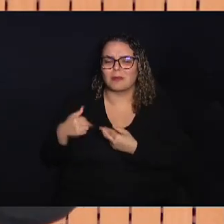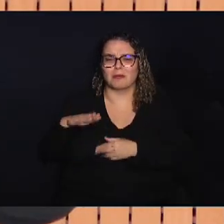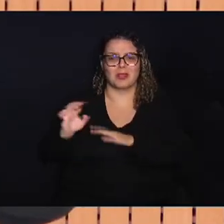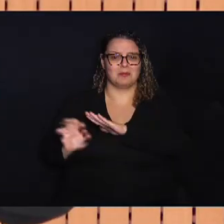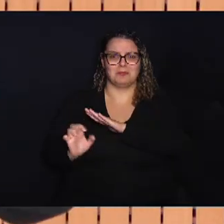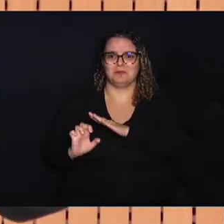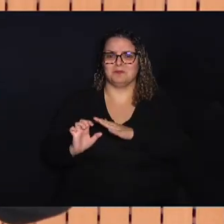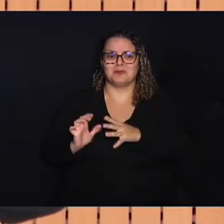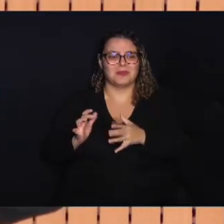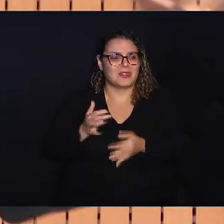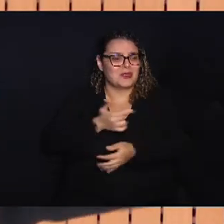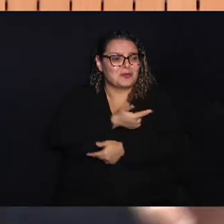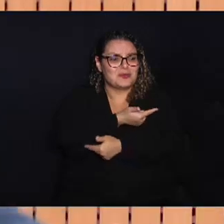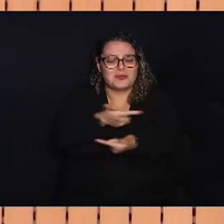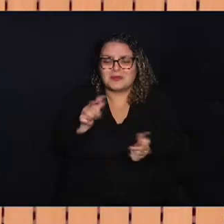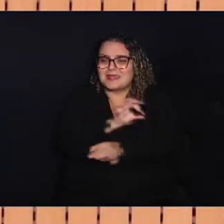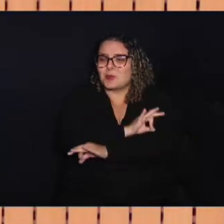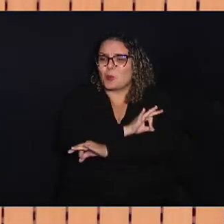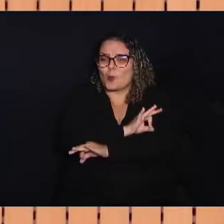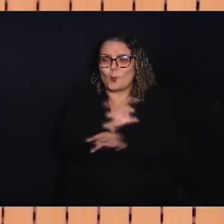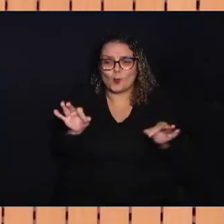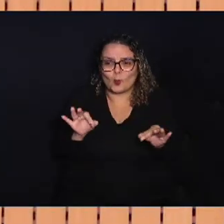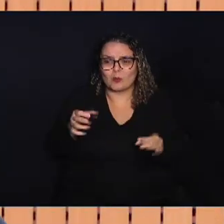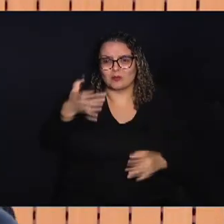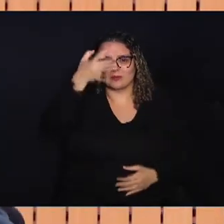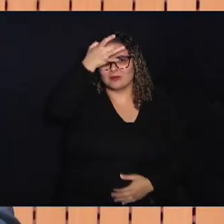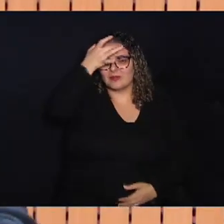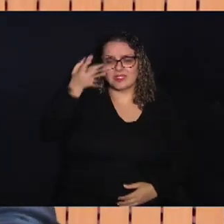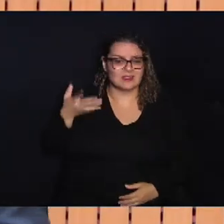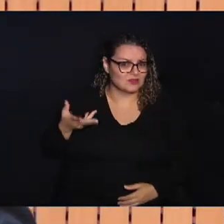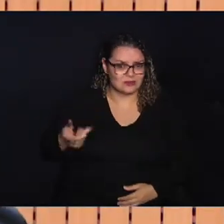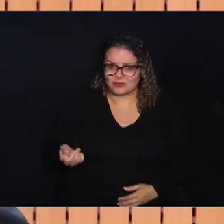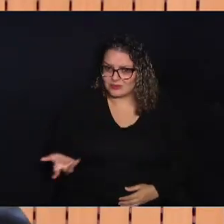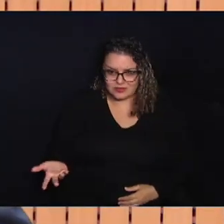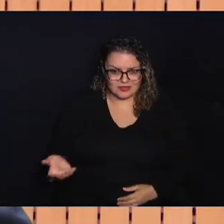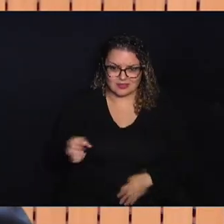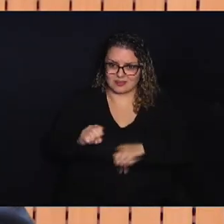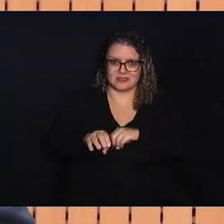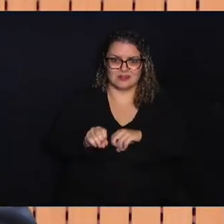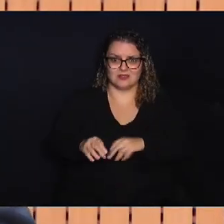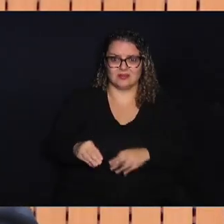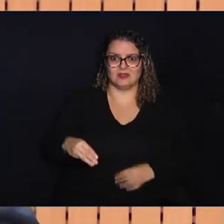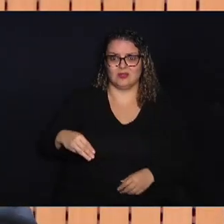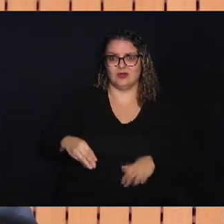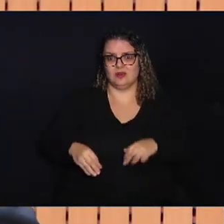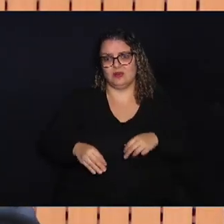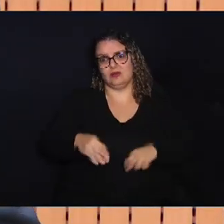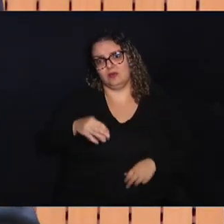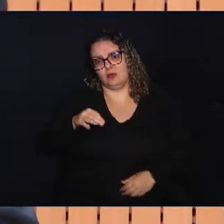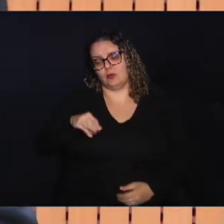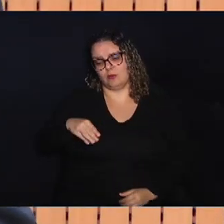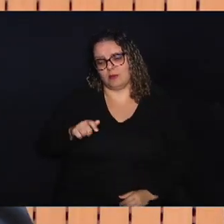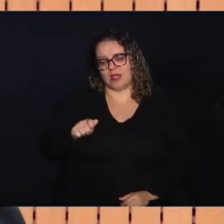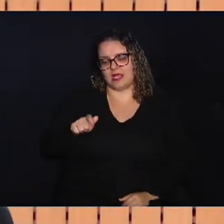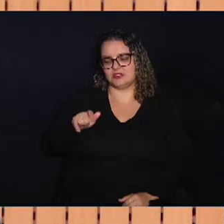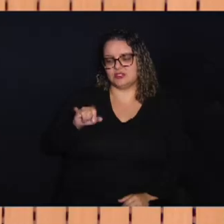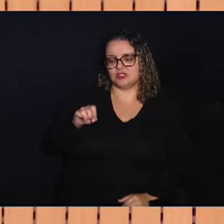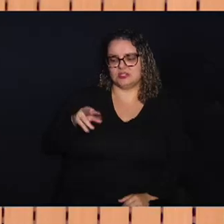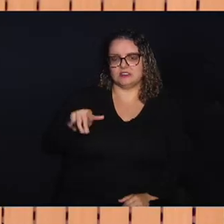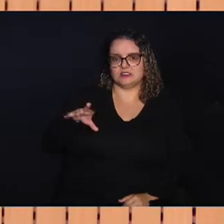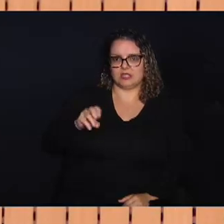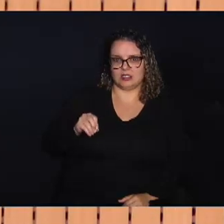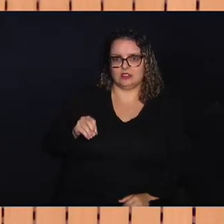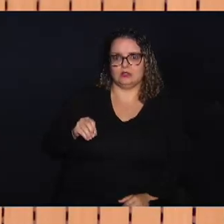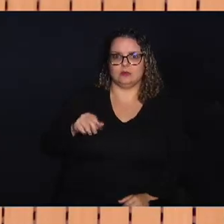tem vocação nenhuma para a educação. O magistrado que deu a liminar para a POESP, que depois, infelizmente,